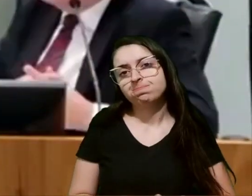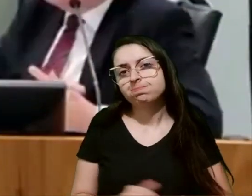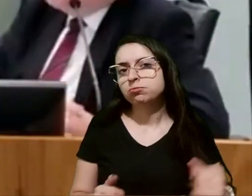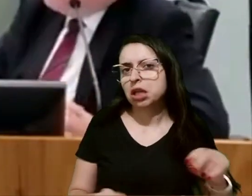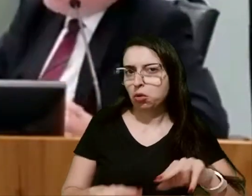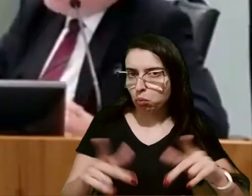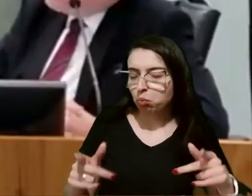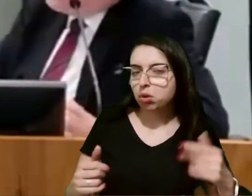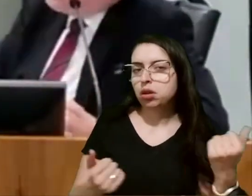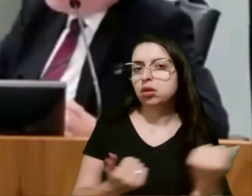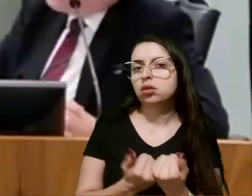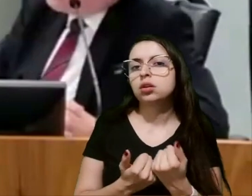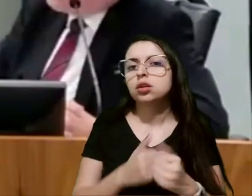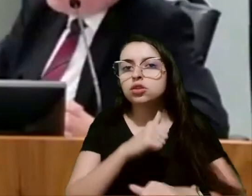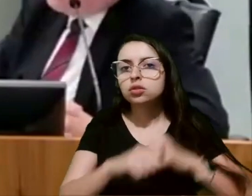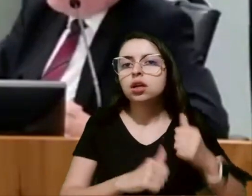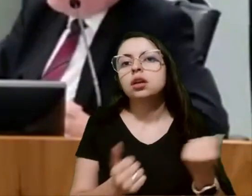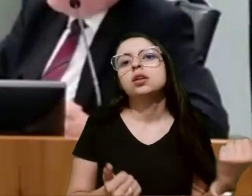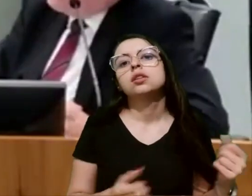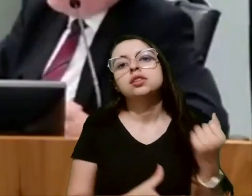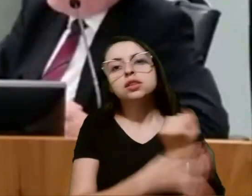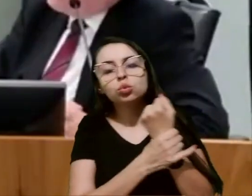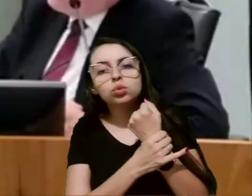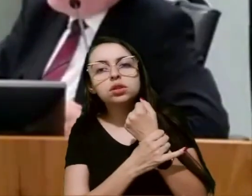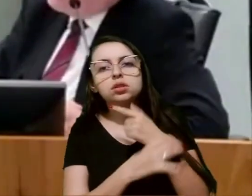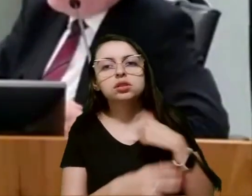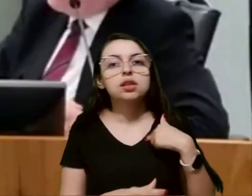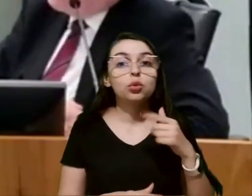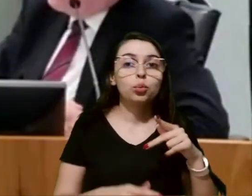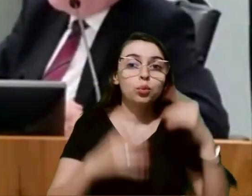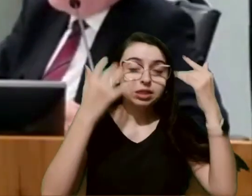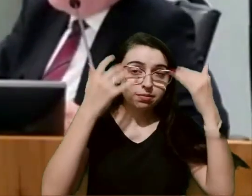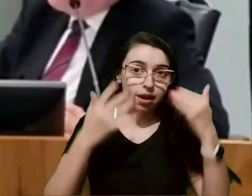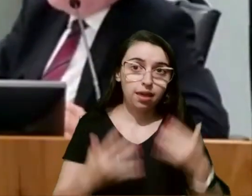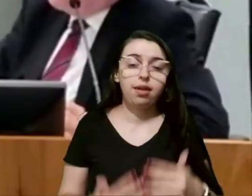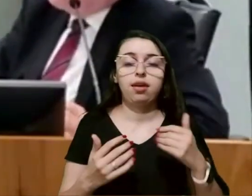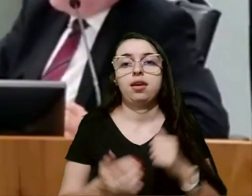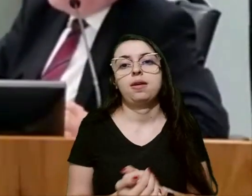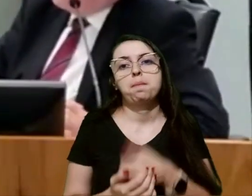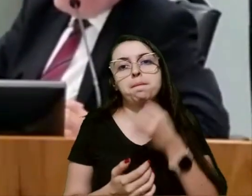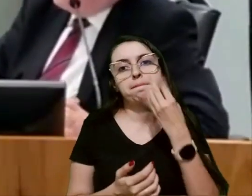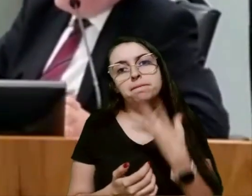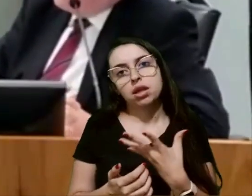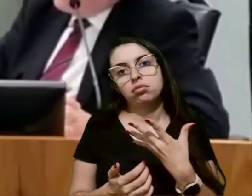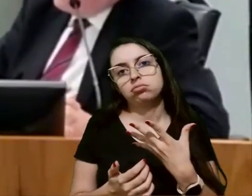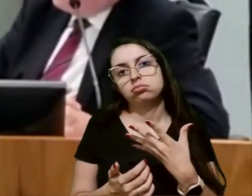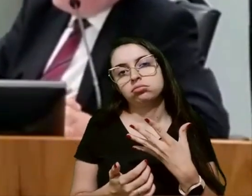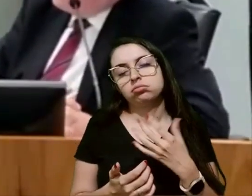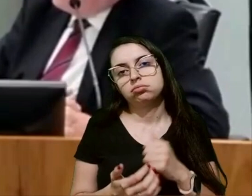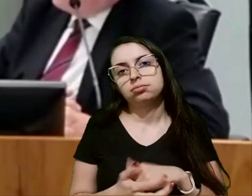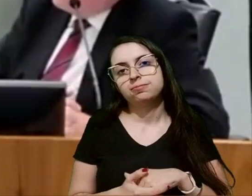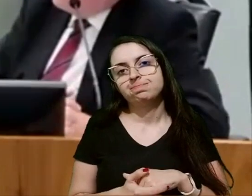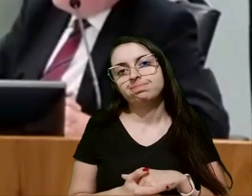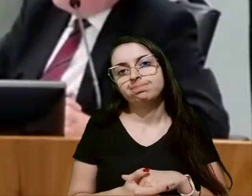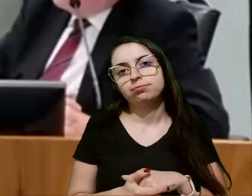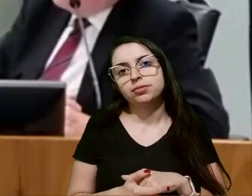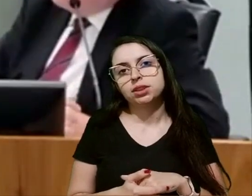Acho que talvez, principalmente em relação a essa questão da segurança versus insegurança, talvez eu não tenha me explicado eh, eh,